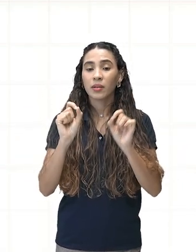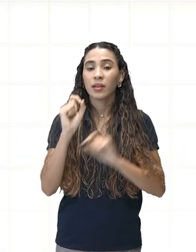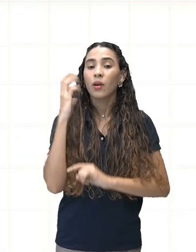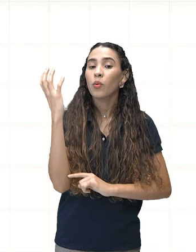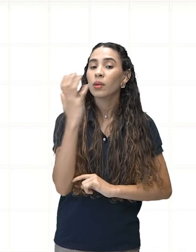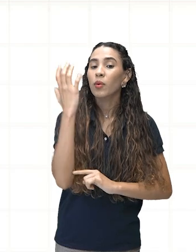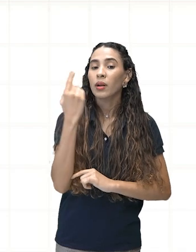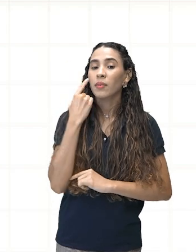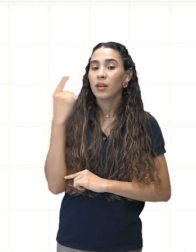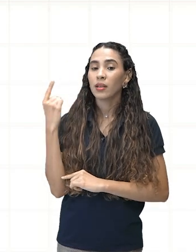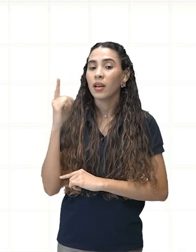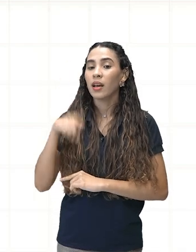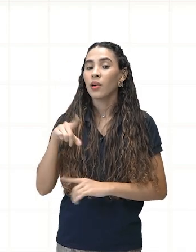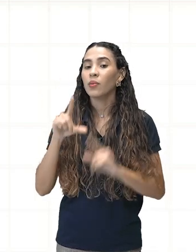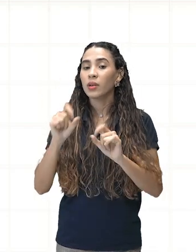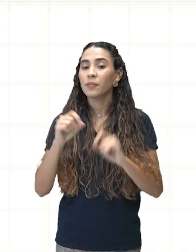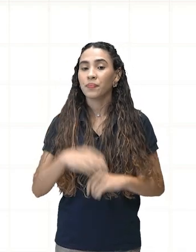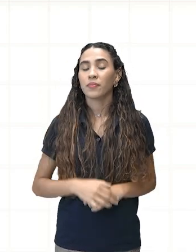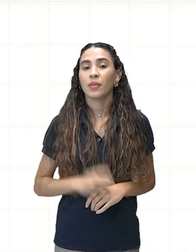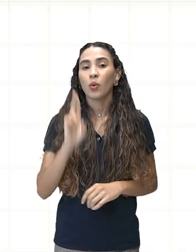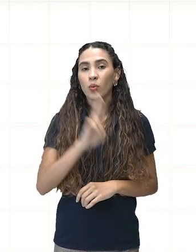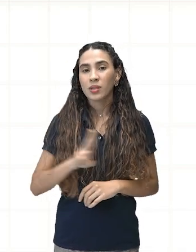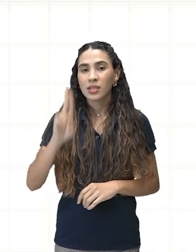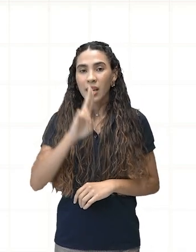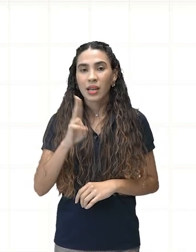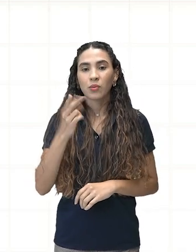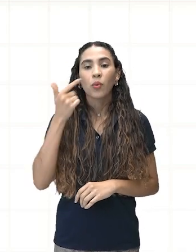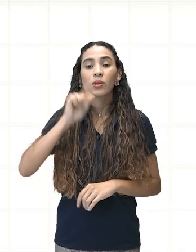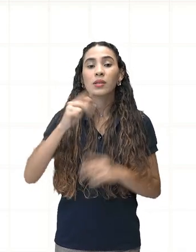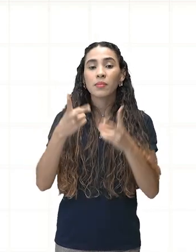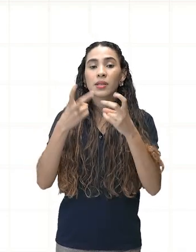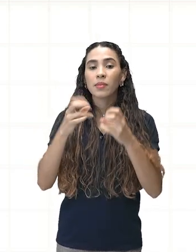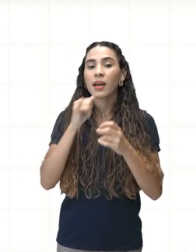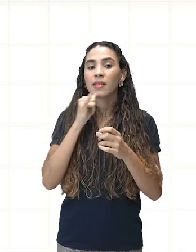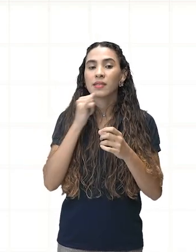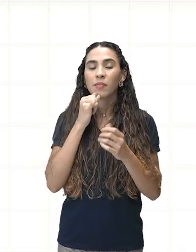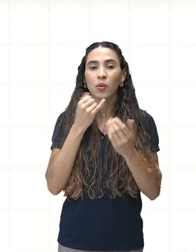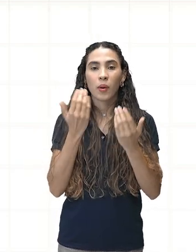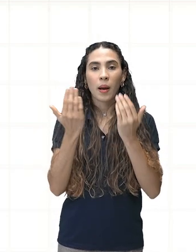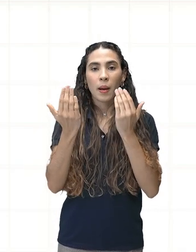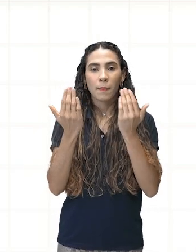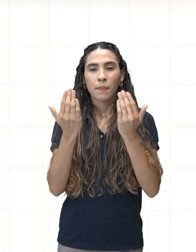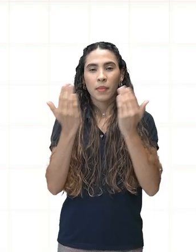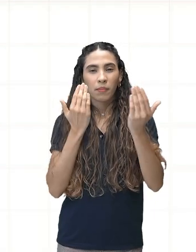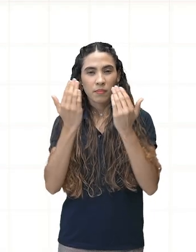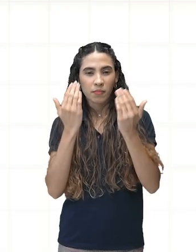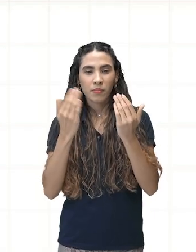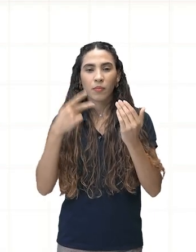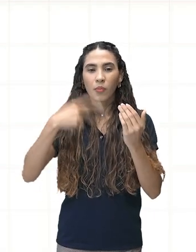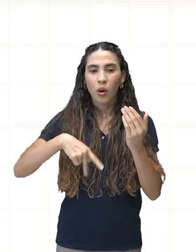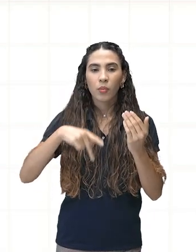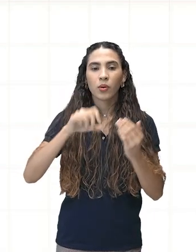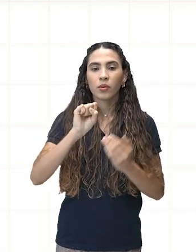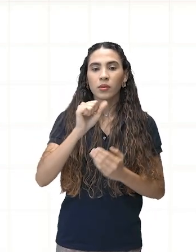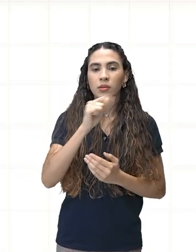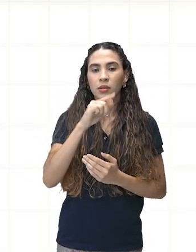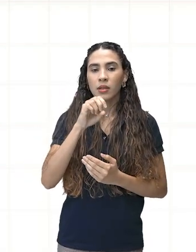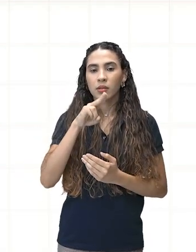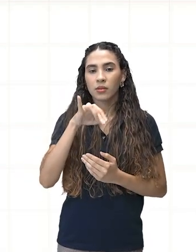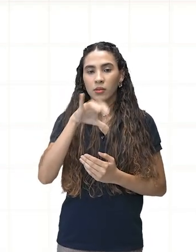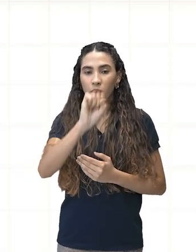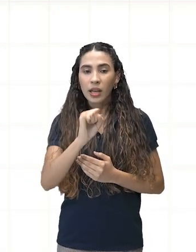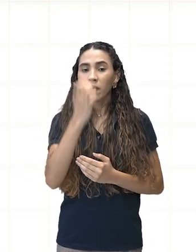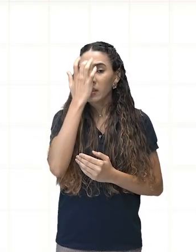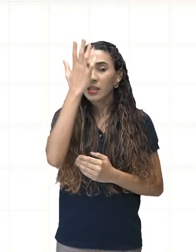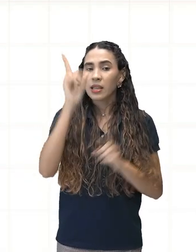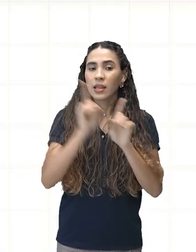climograma ele é usado para a gente visualizar os padrões climáticos sazonais, de uma forma geral, facilitando